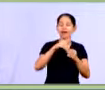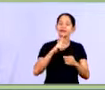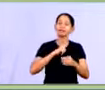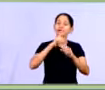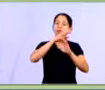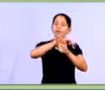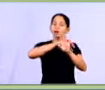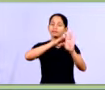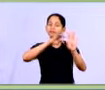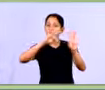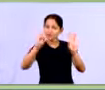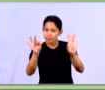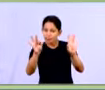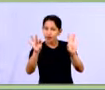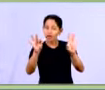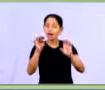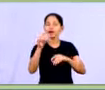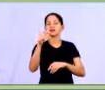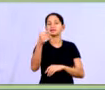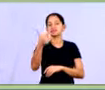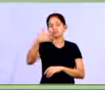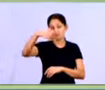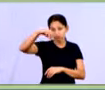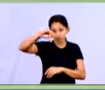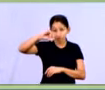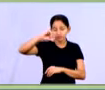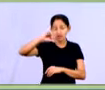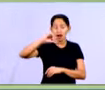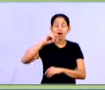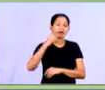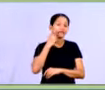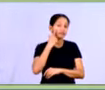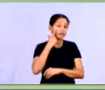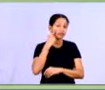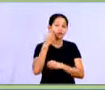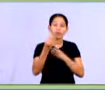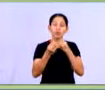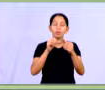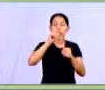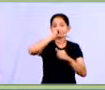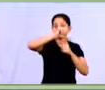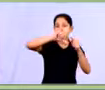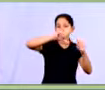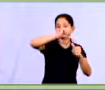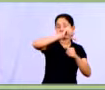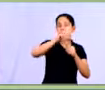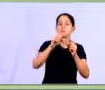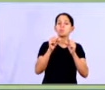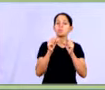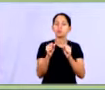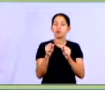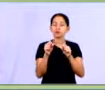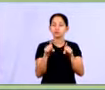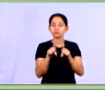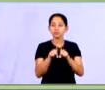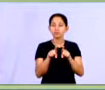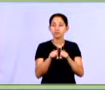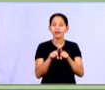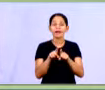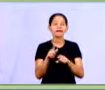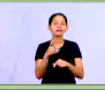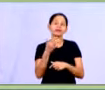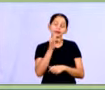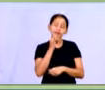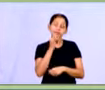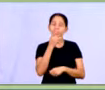payback para os projetos A e B de um estacionamento rotativo. Uma condição básica do método é que ele não considera